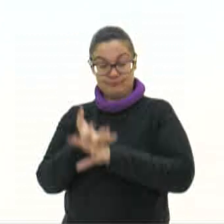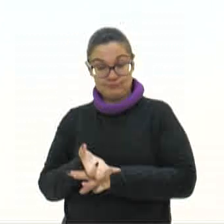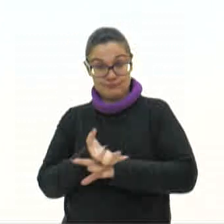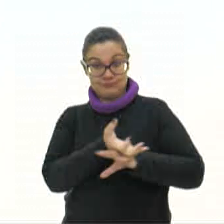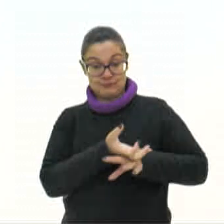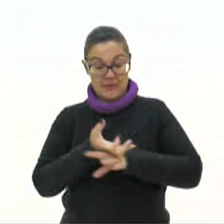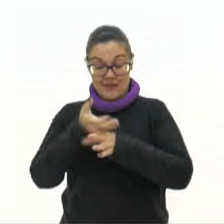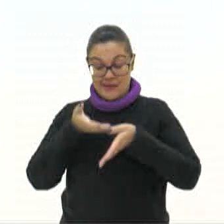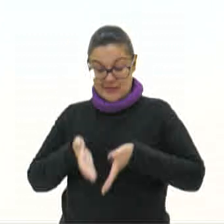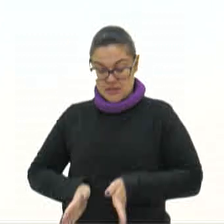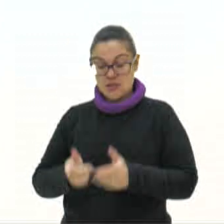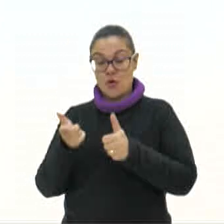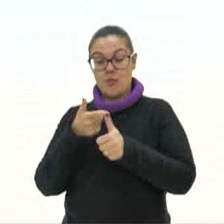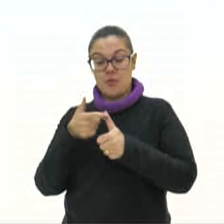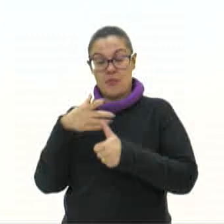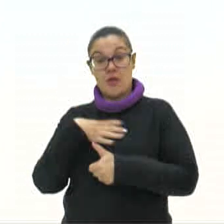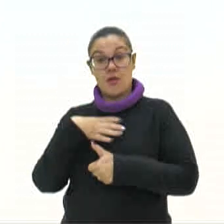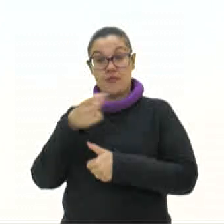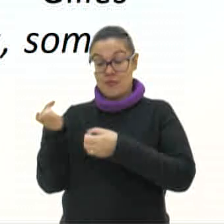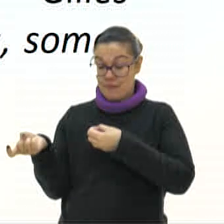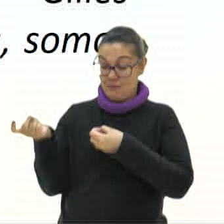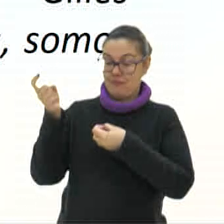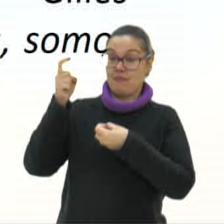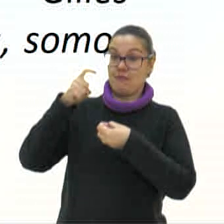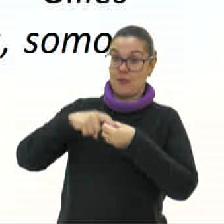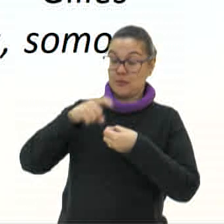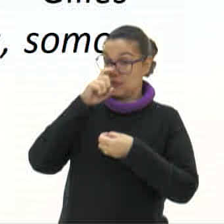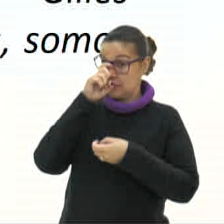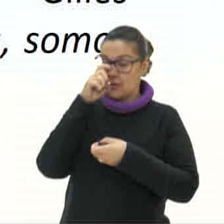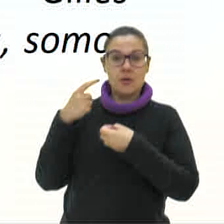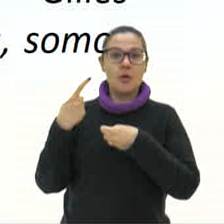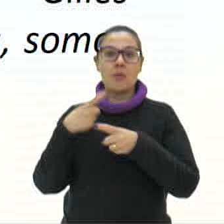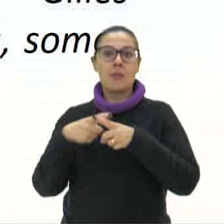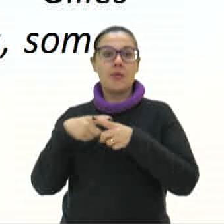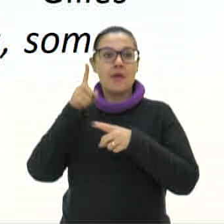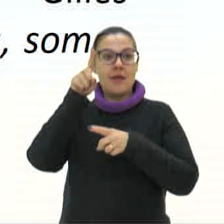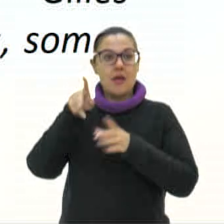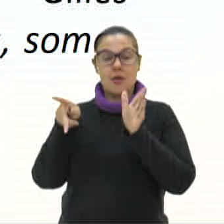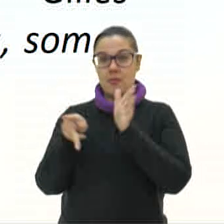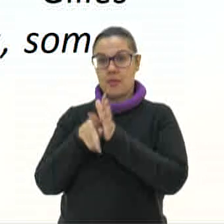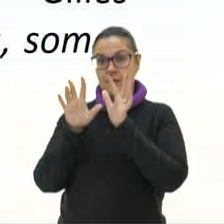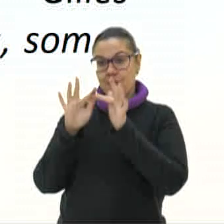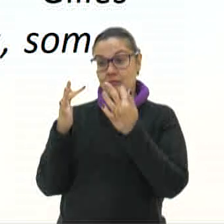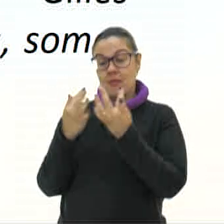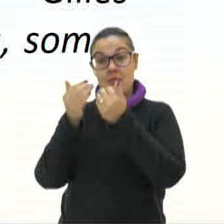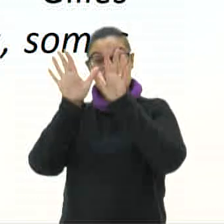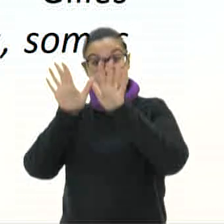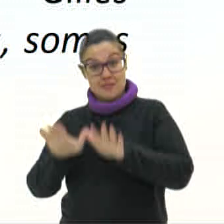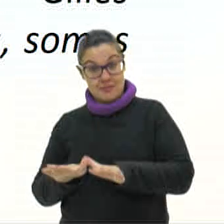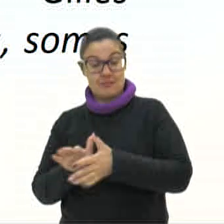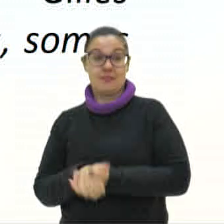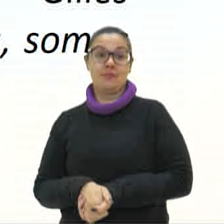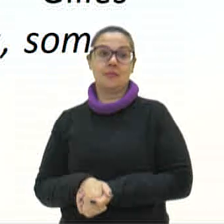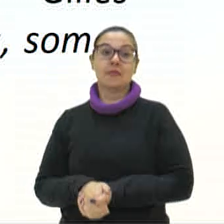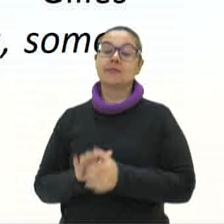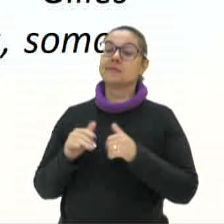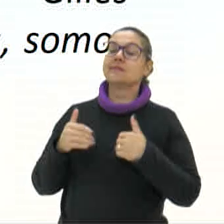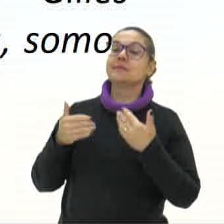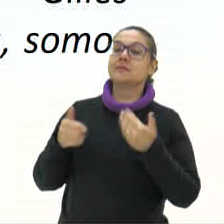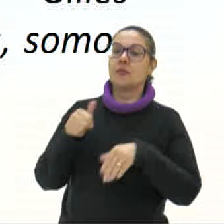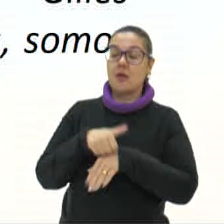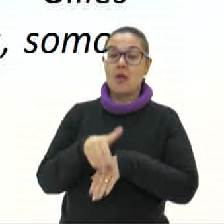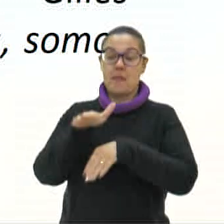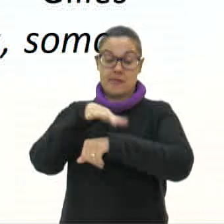nasceu o primeiro filho, voltaram para Salvador, porque era lá que as famílias deles estavam. Então, era